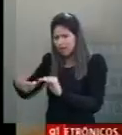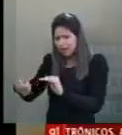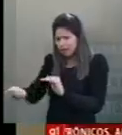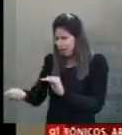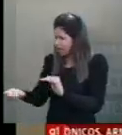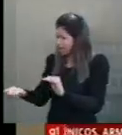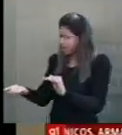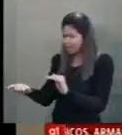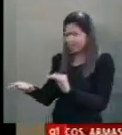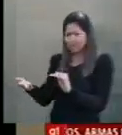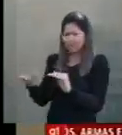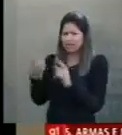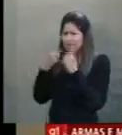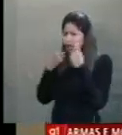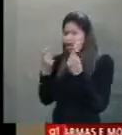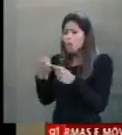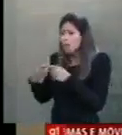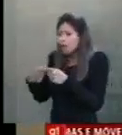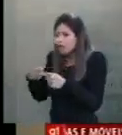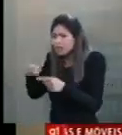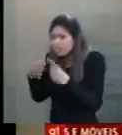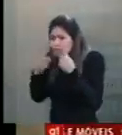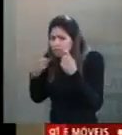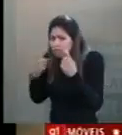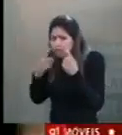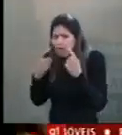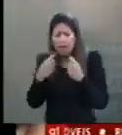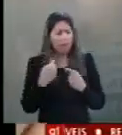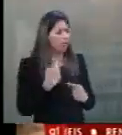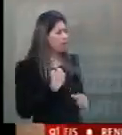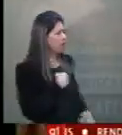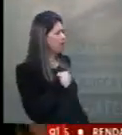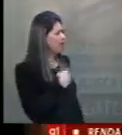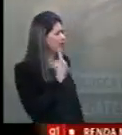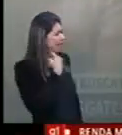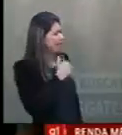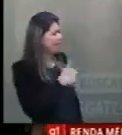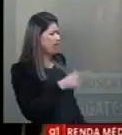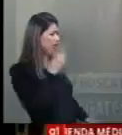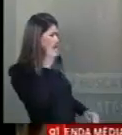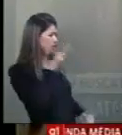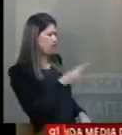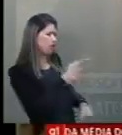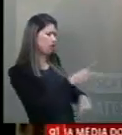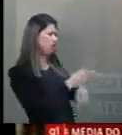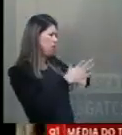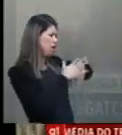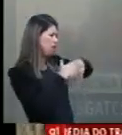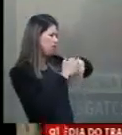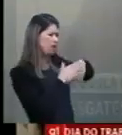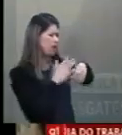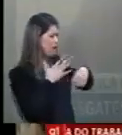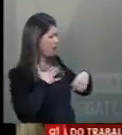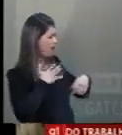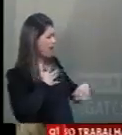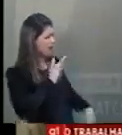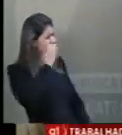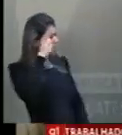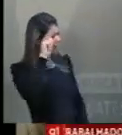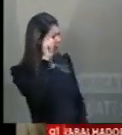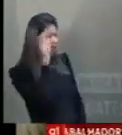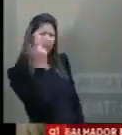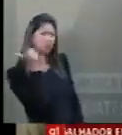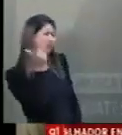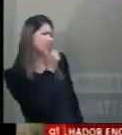Mas você tem medo de quê? Não, porque eu vejo sua mão branca, aí eu pego a minha bota em cima da sua